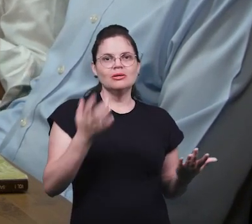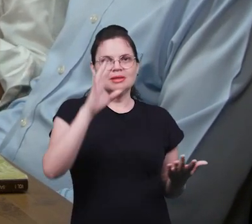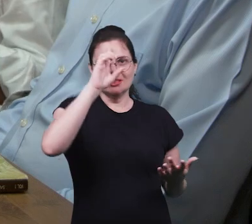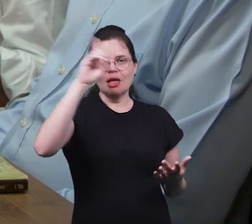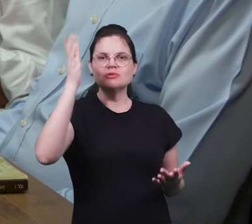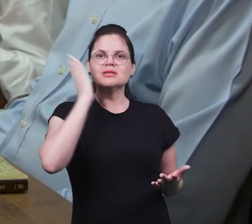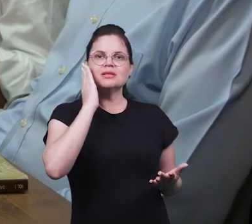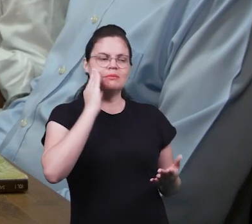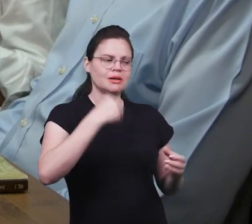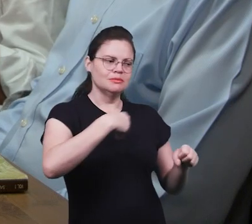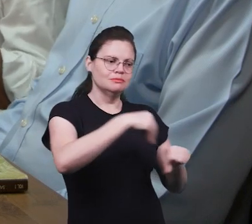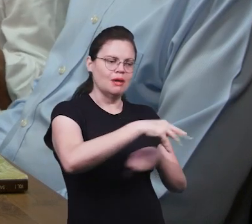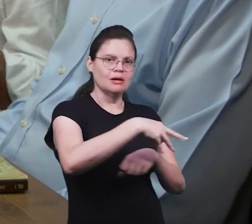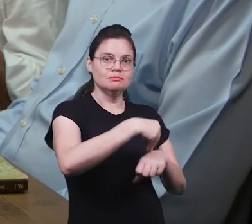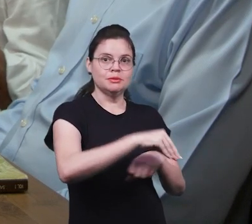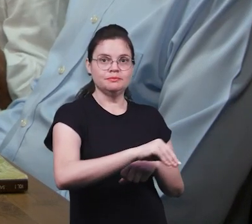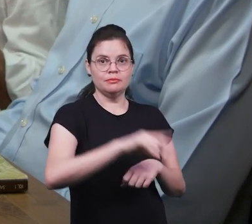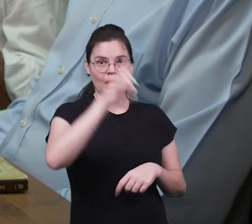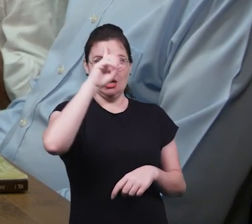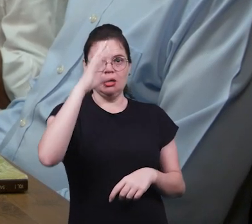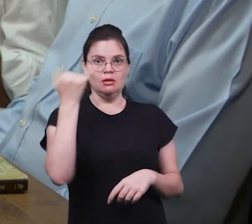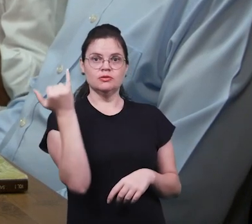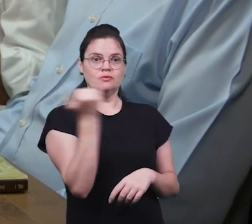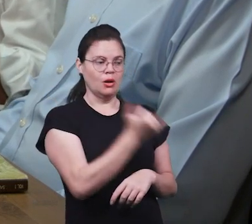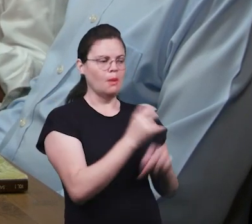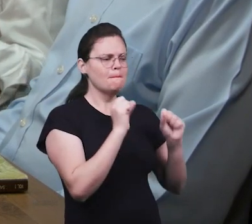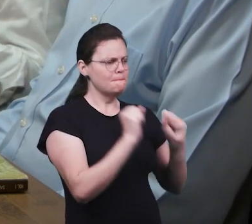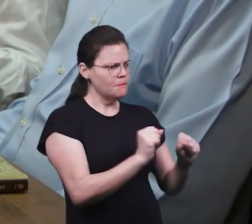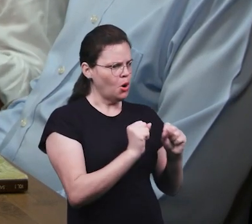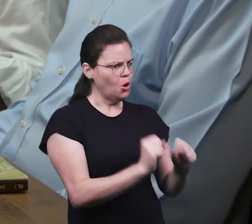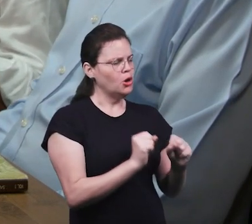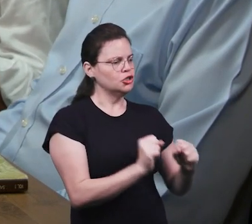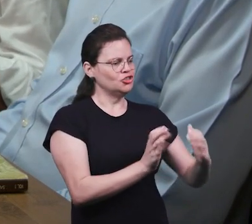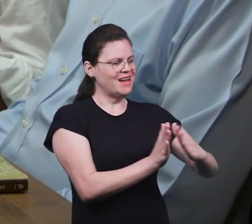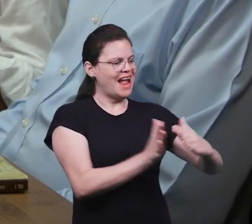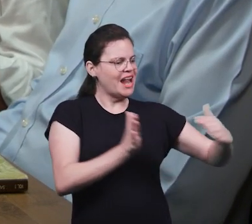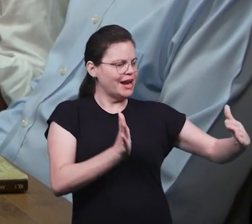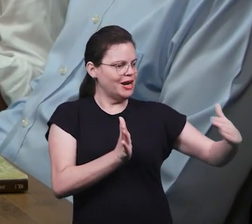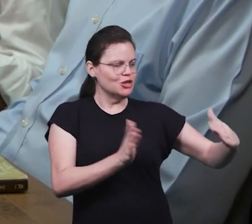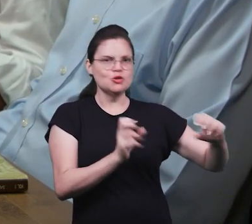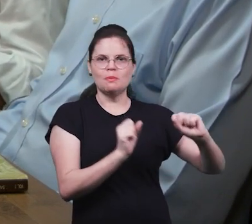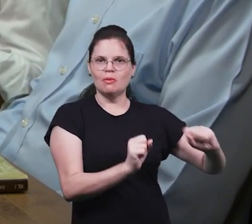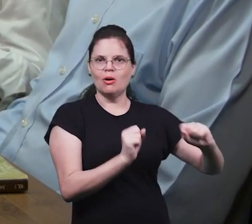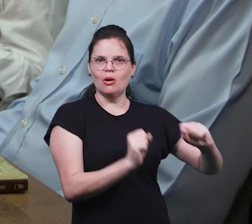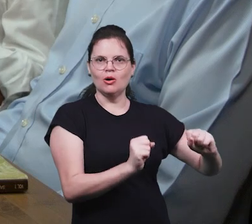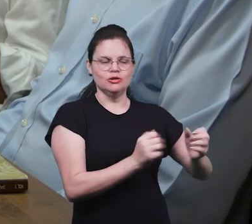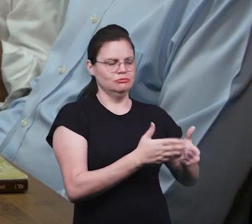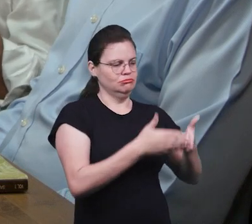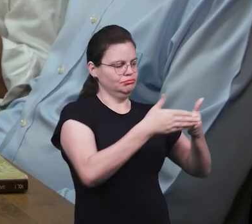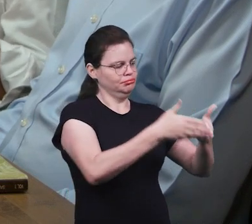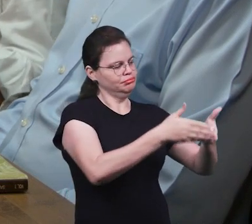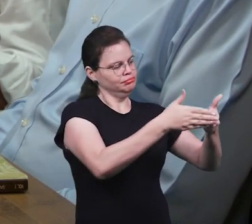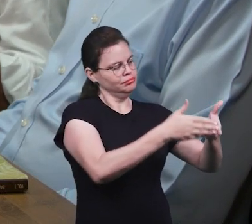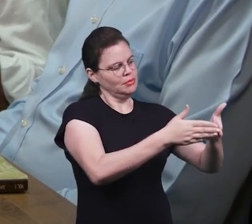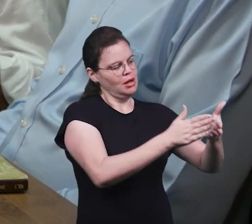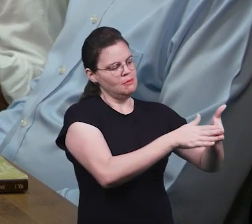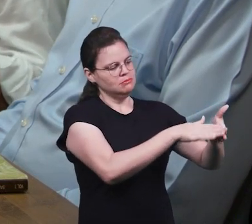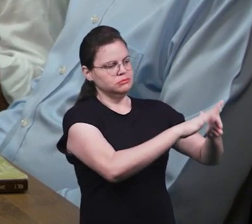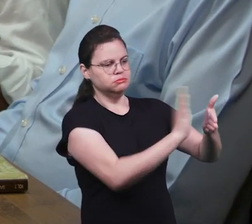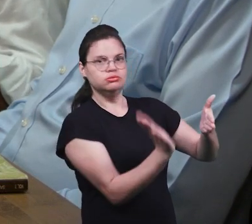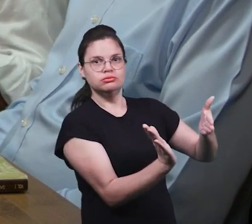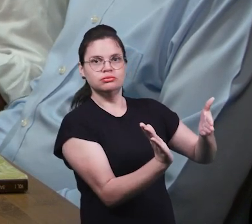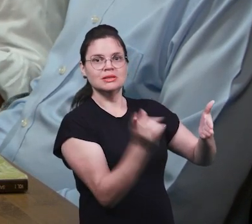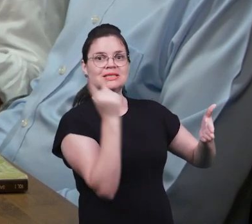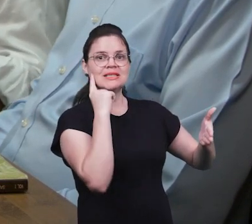A loucura, parecia loucura o que Noé estava fazendo, mas os sinais estavam evidentes. Você vê os próprios animais entrando na